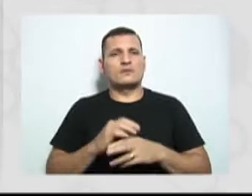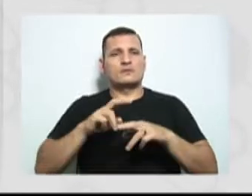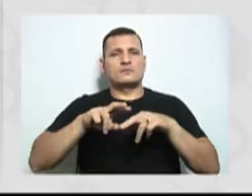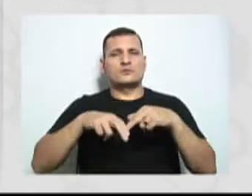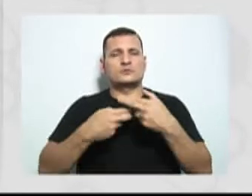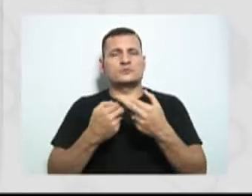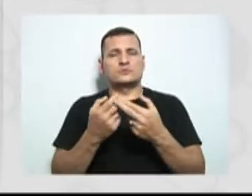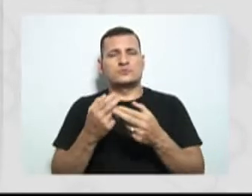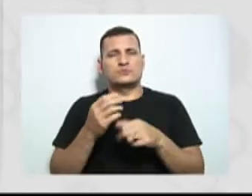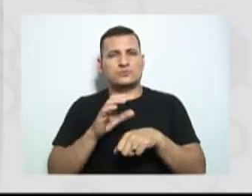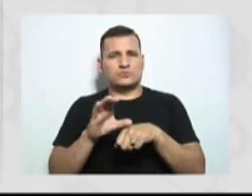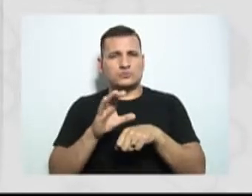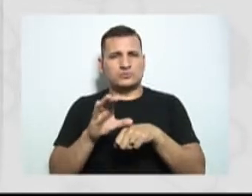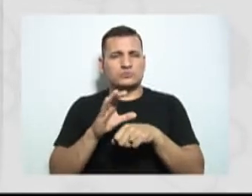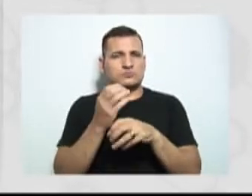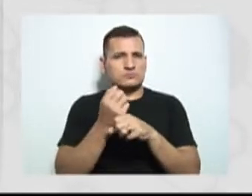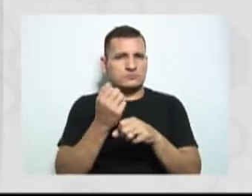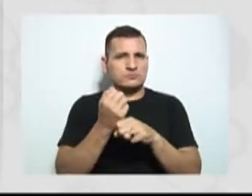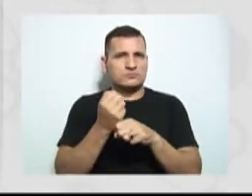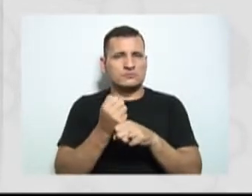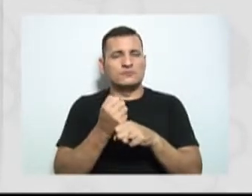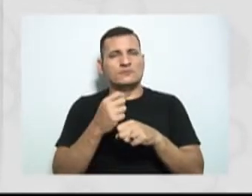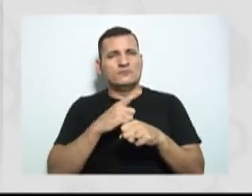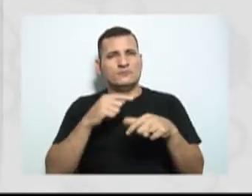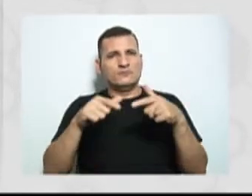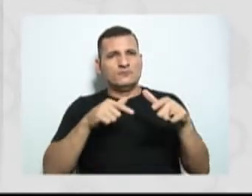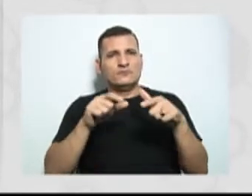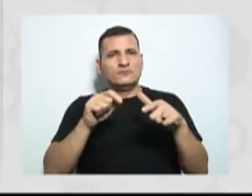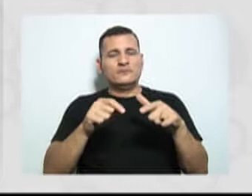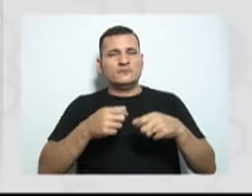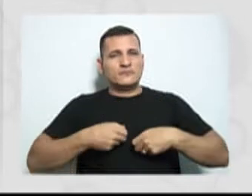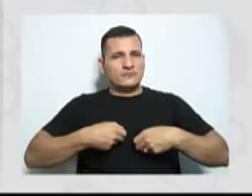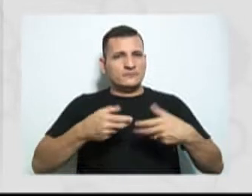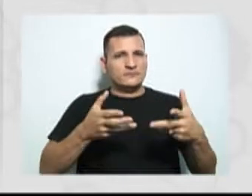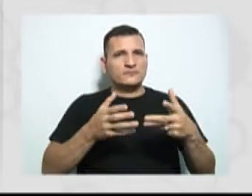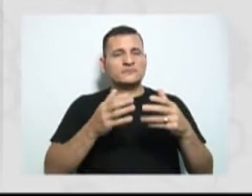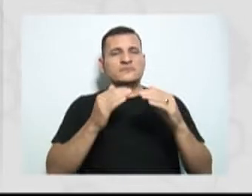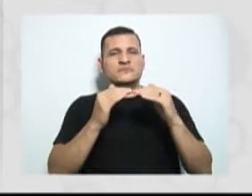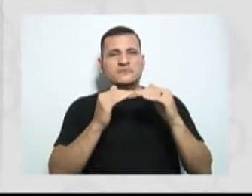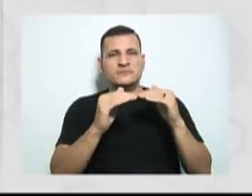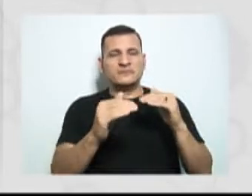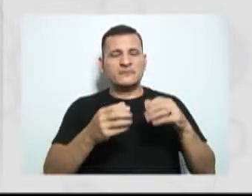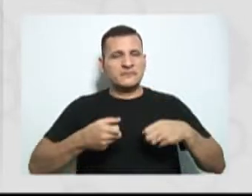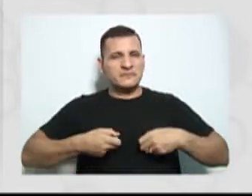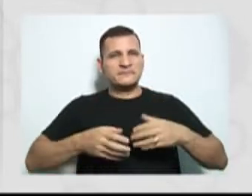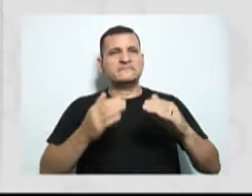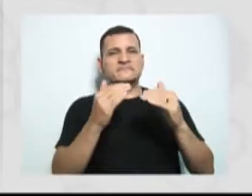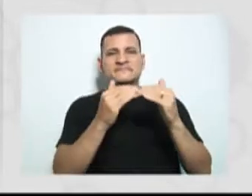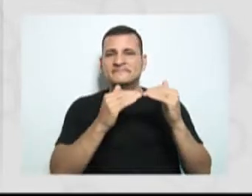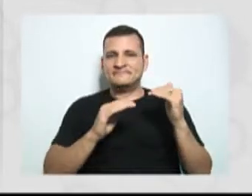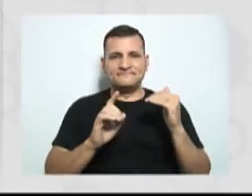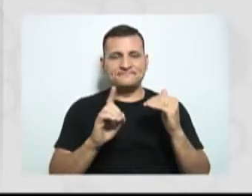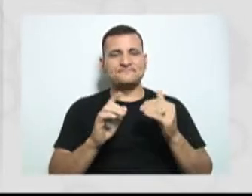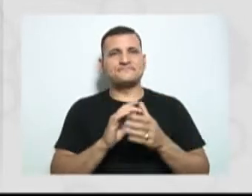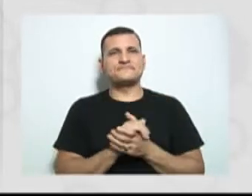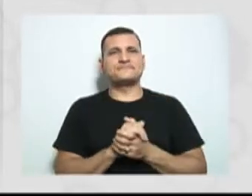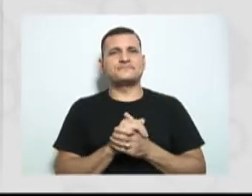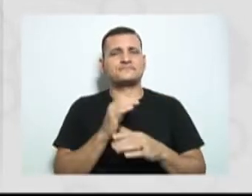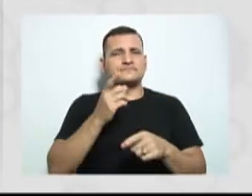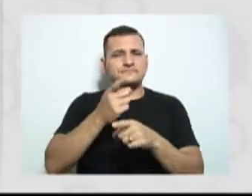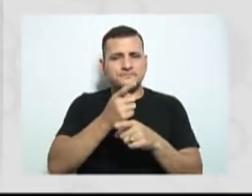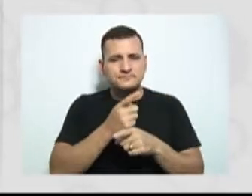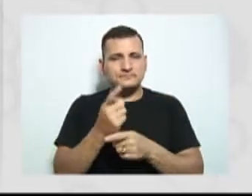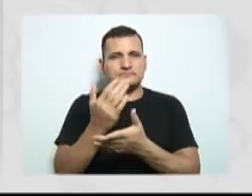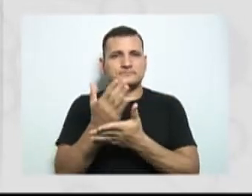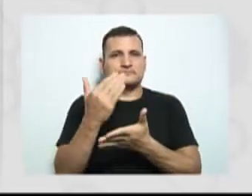contabilidade de custos nós trabalhamos com os custeios indiretos, que é com relação aos rateios, ou seja, é quando você tem que achar o